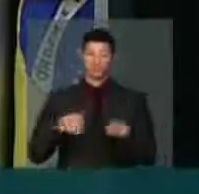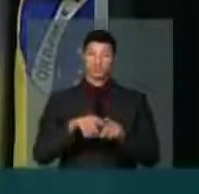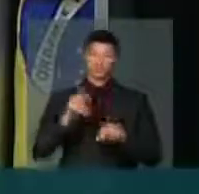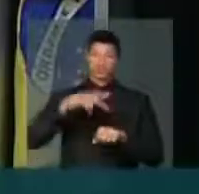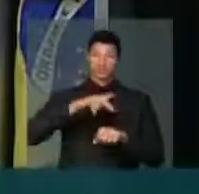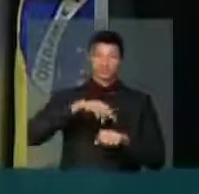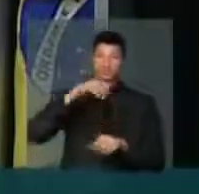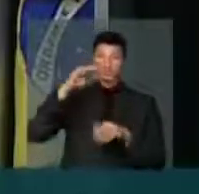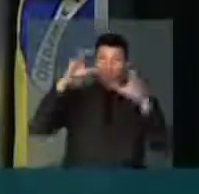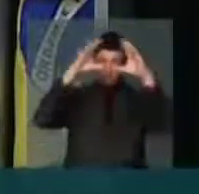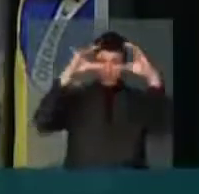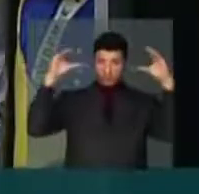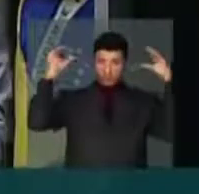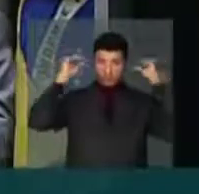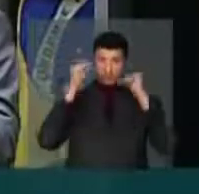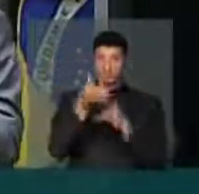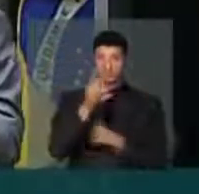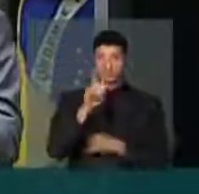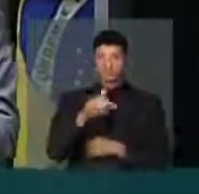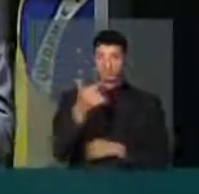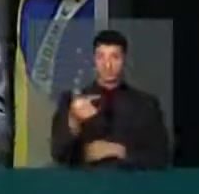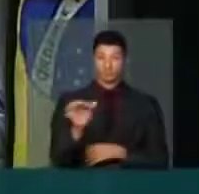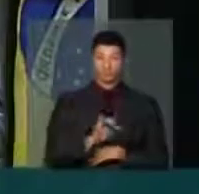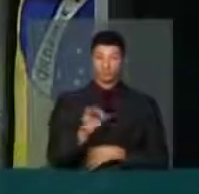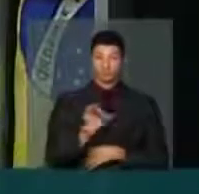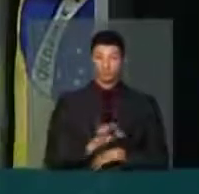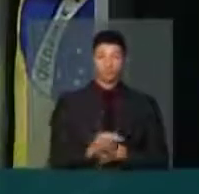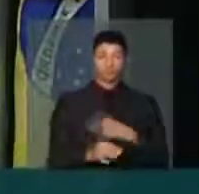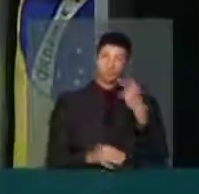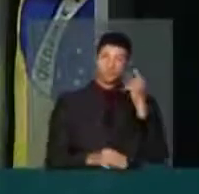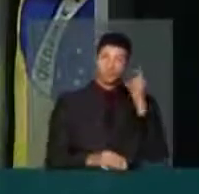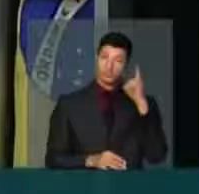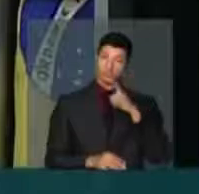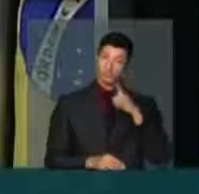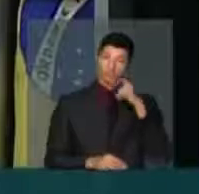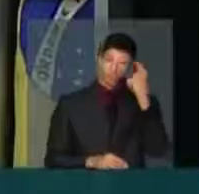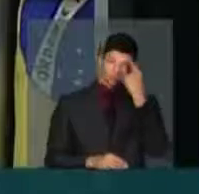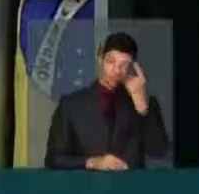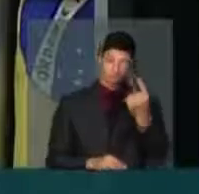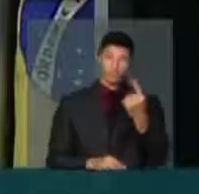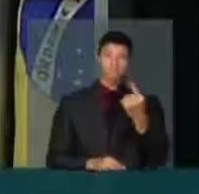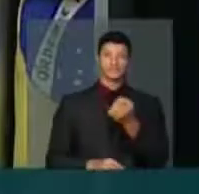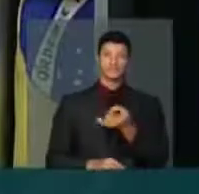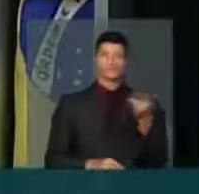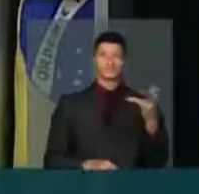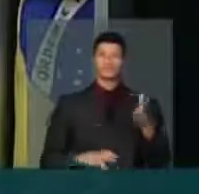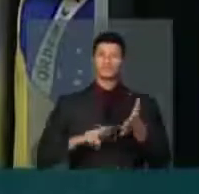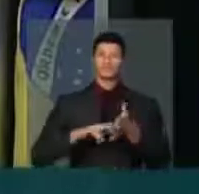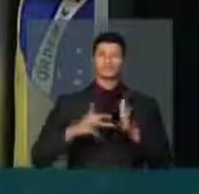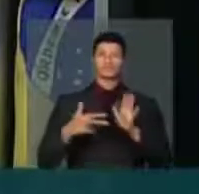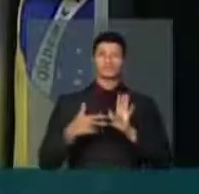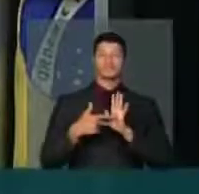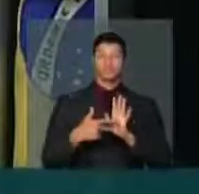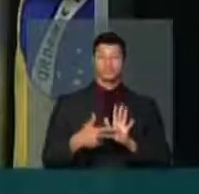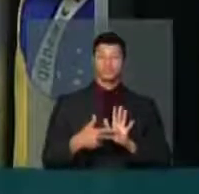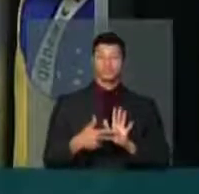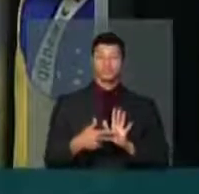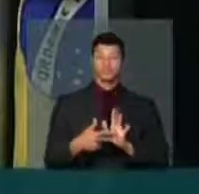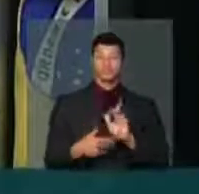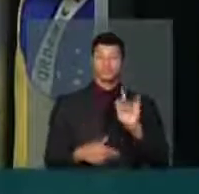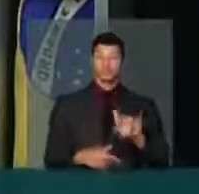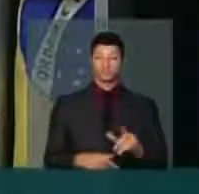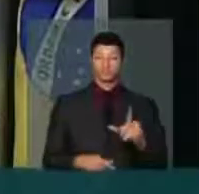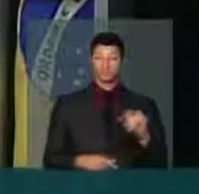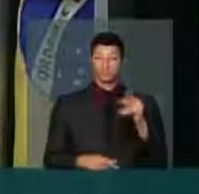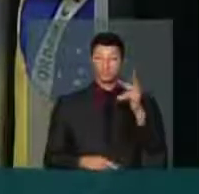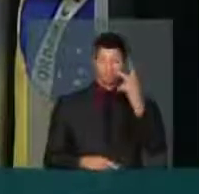México 6,2%. Para se ter uma ideia, o quanto significativo é